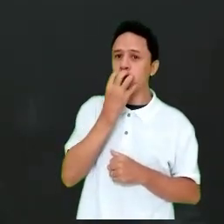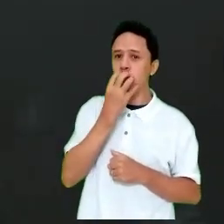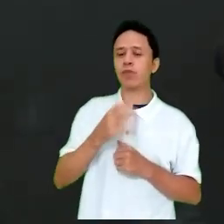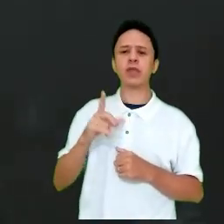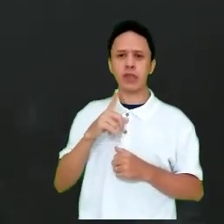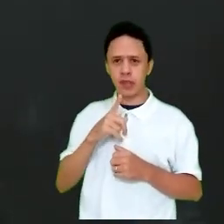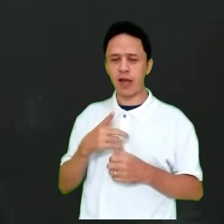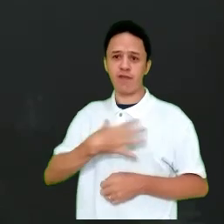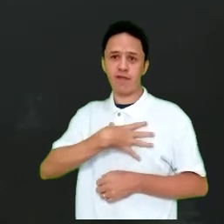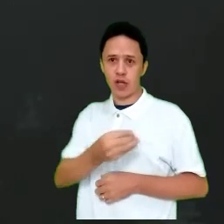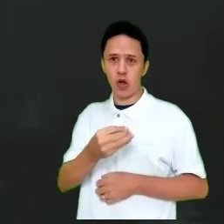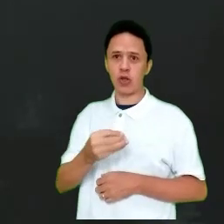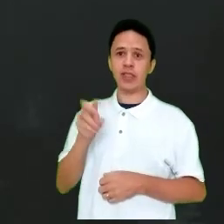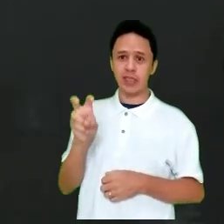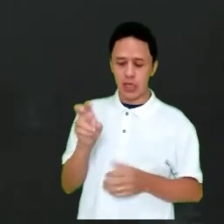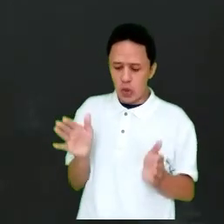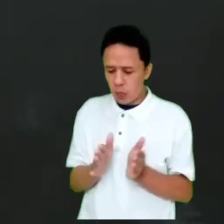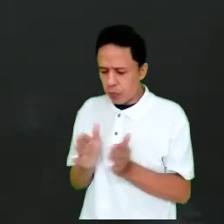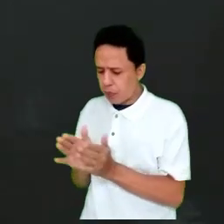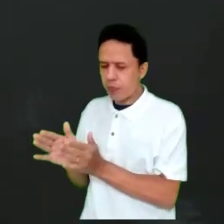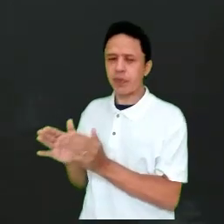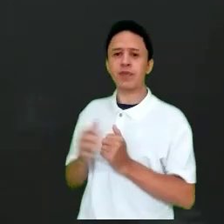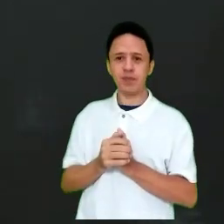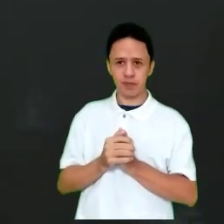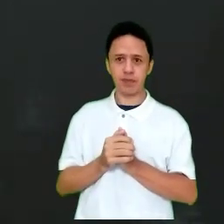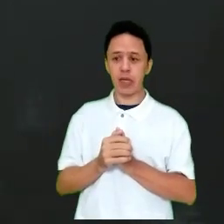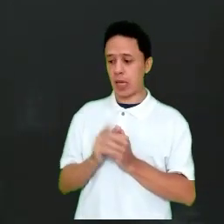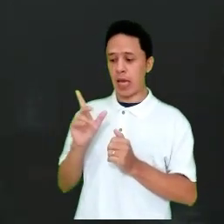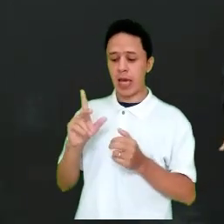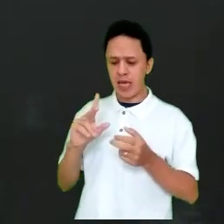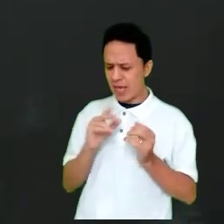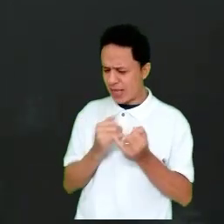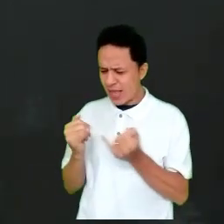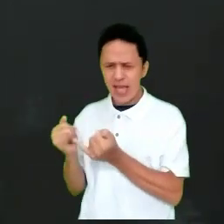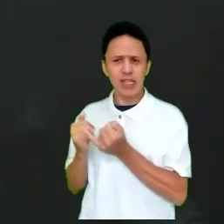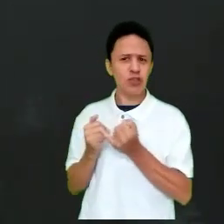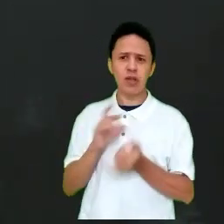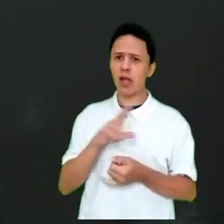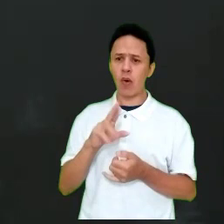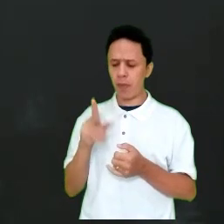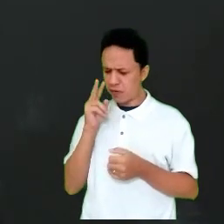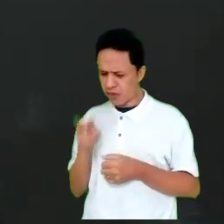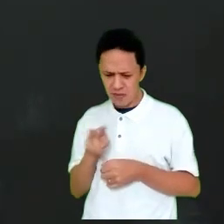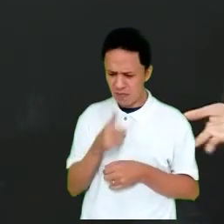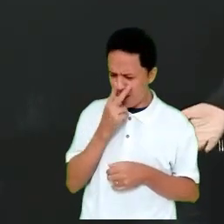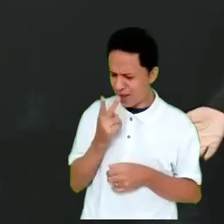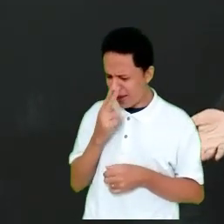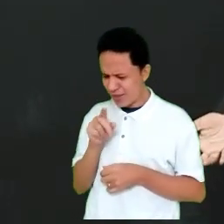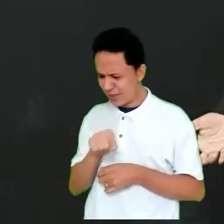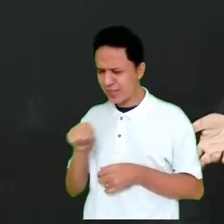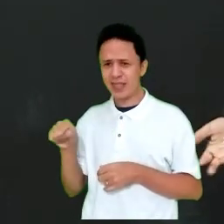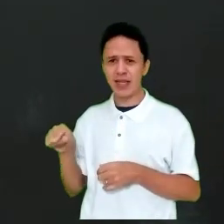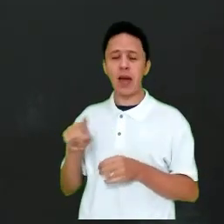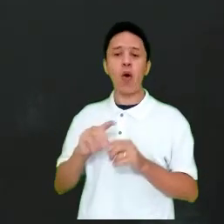ali uma ninhada, vamos supor 5 filhotes. Esses 5 filhotes, eles não são absolutamente idênticos entre si. Você pode olhar e falar, gente, mas eles